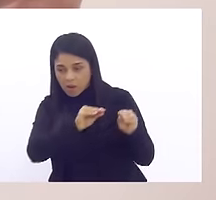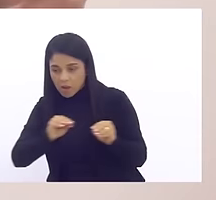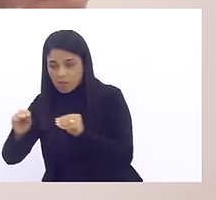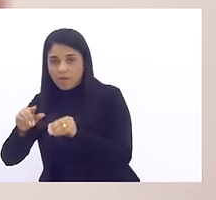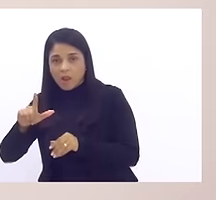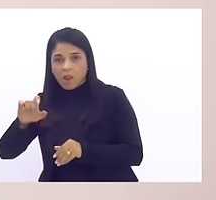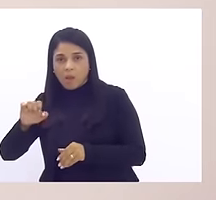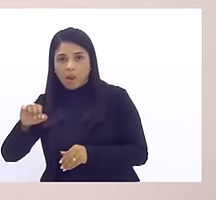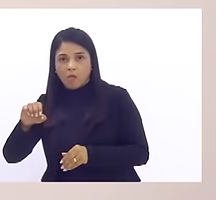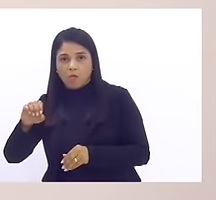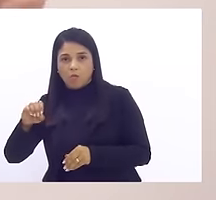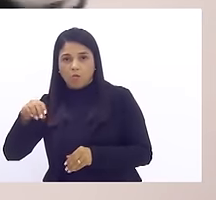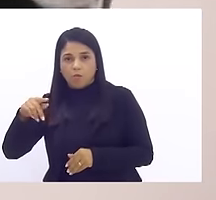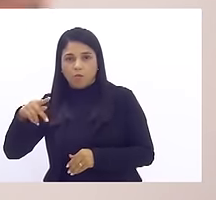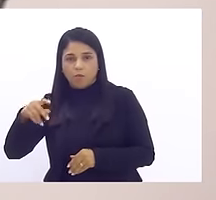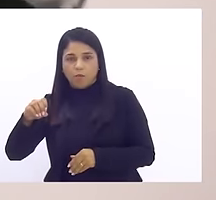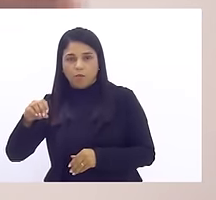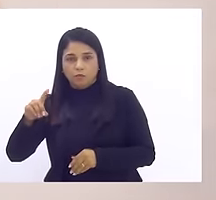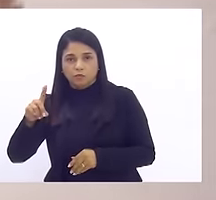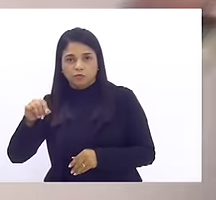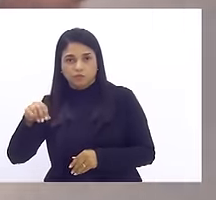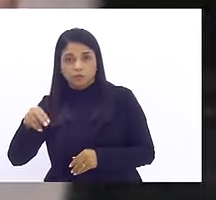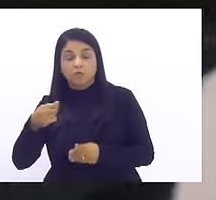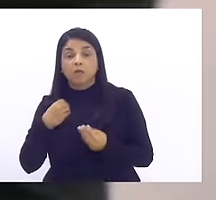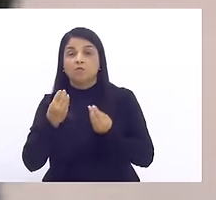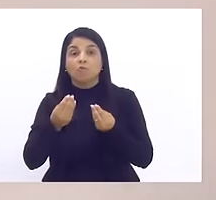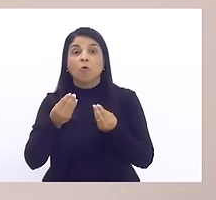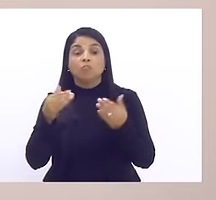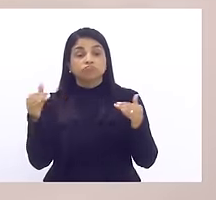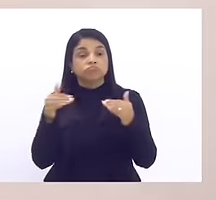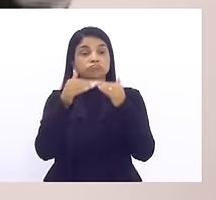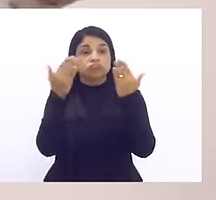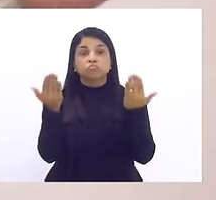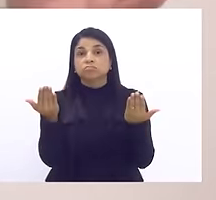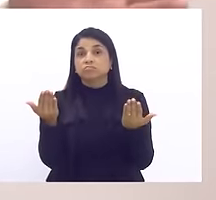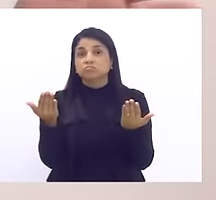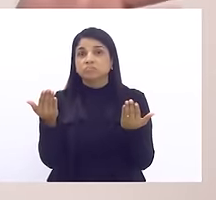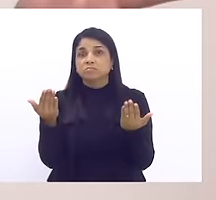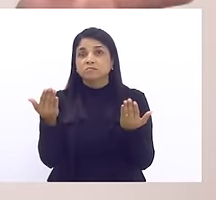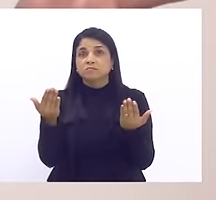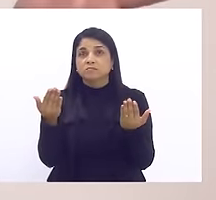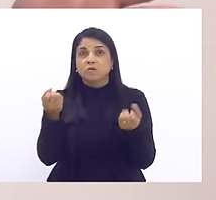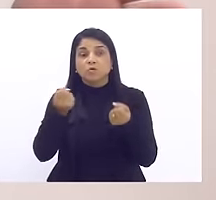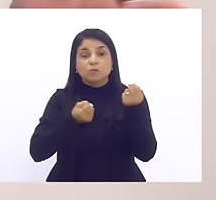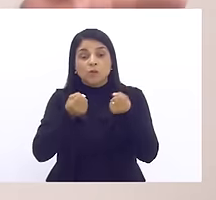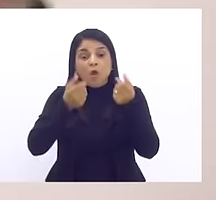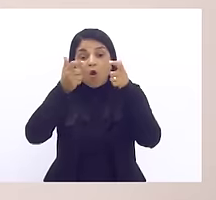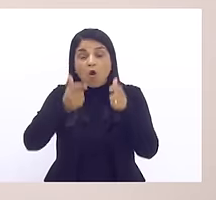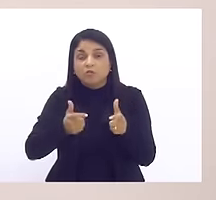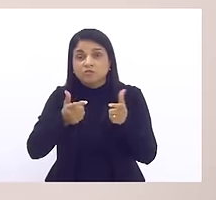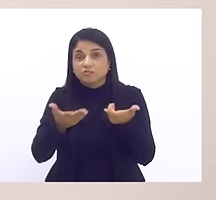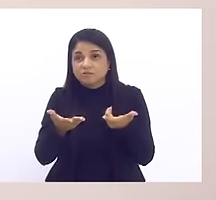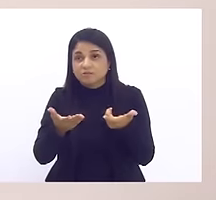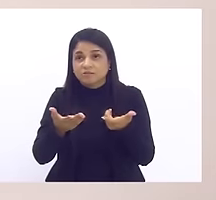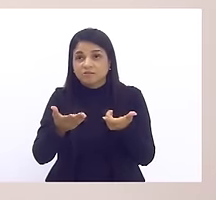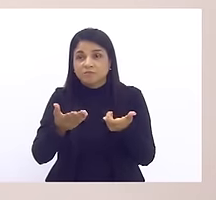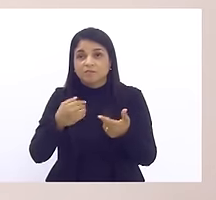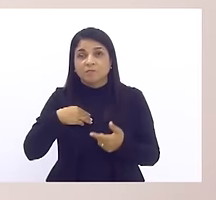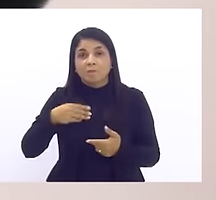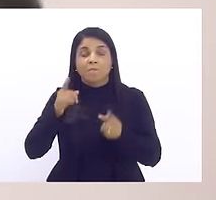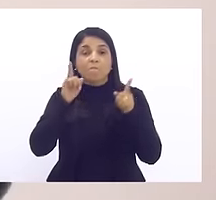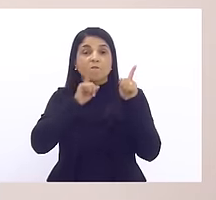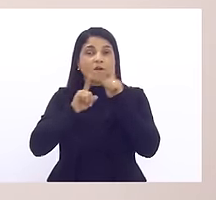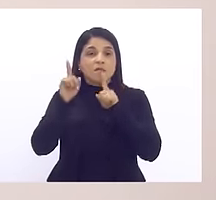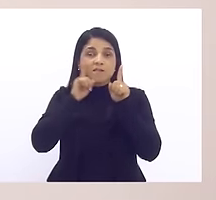e aí eu fui interpretado não existe coerência nem para distribuição desses carros pô imagina o cara sair de casa